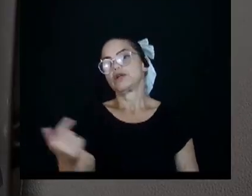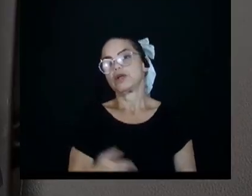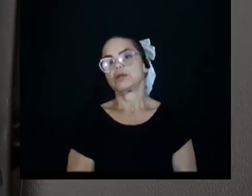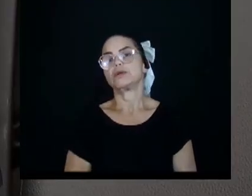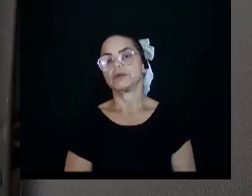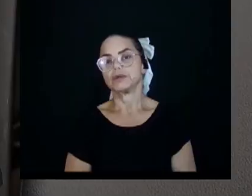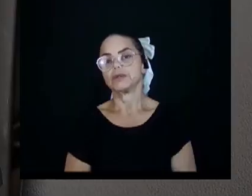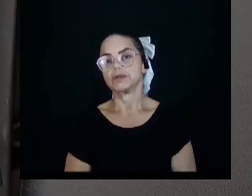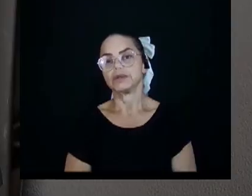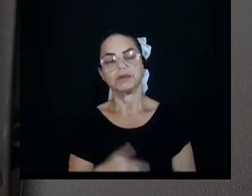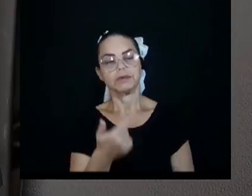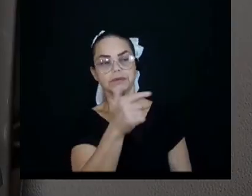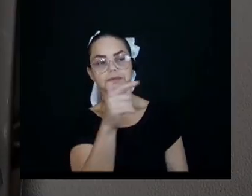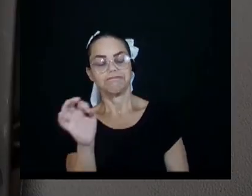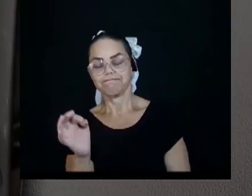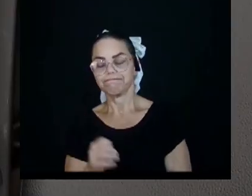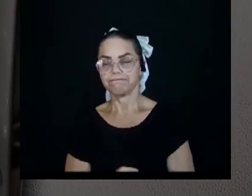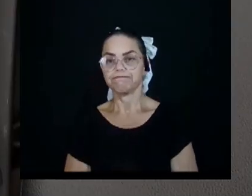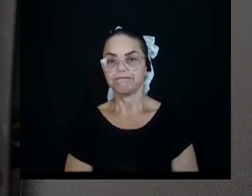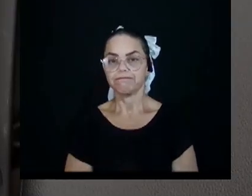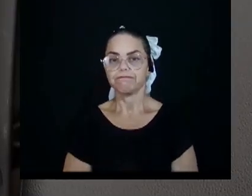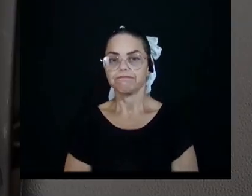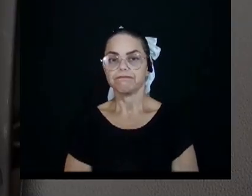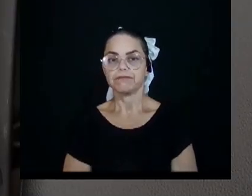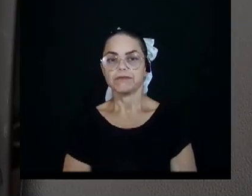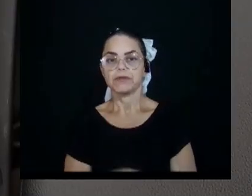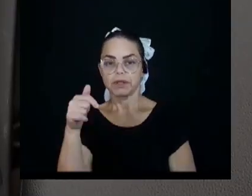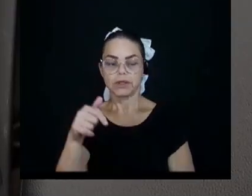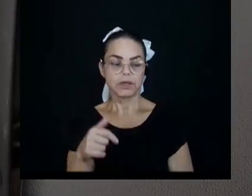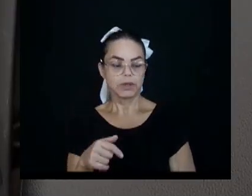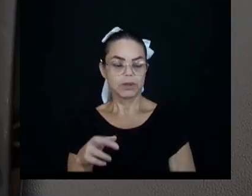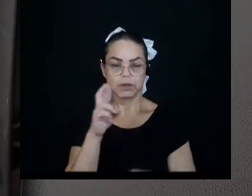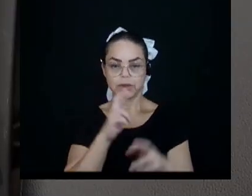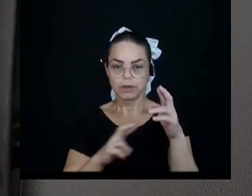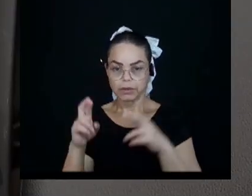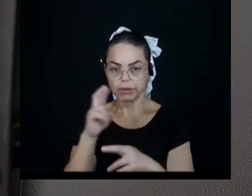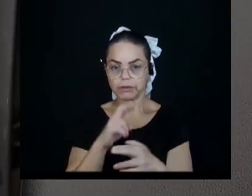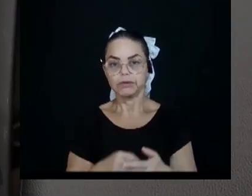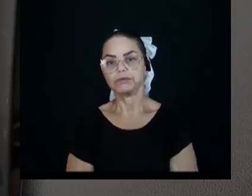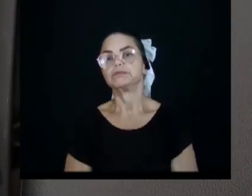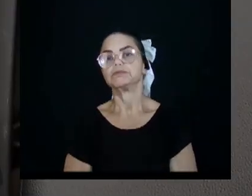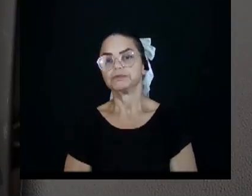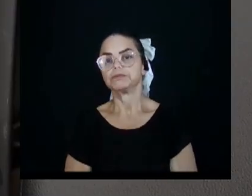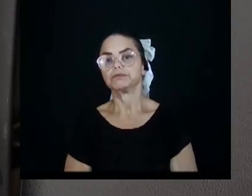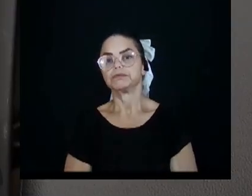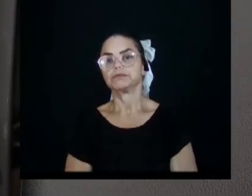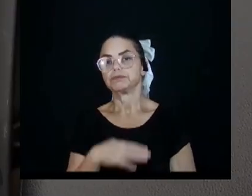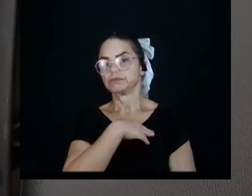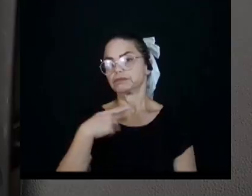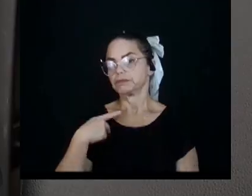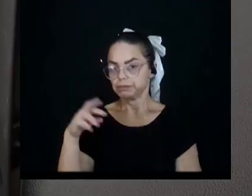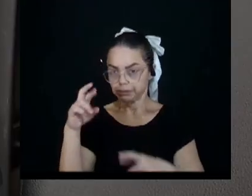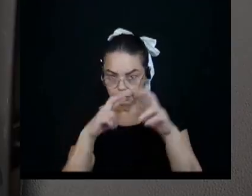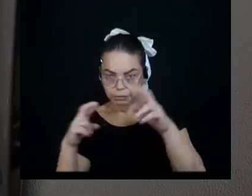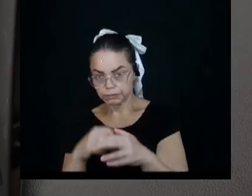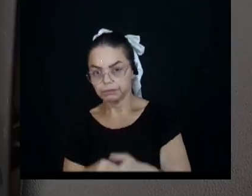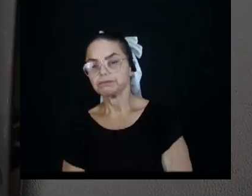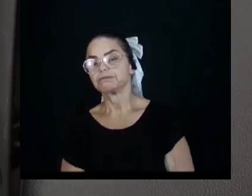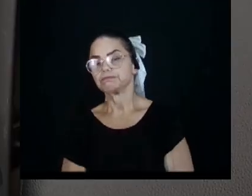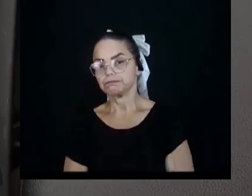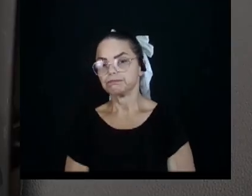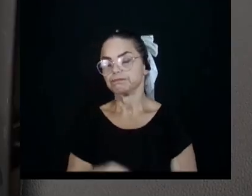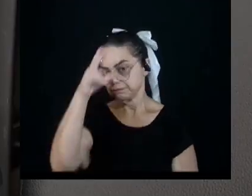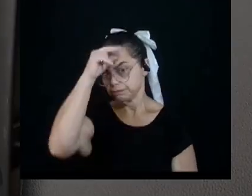tem esse canal aqui de fiscalização, só fica o Ministério Público fiscalizando na prática a Prefeitura, o que não é